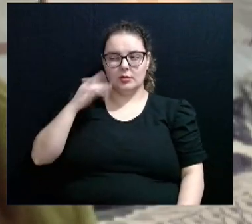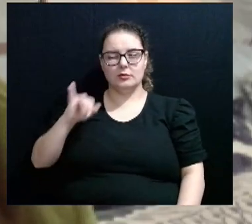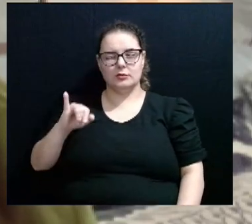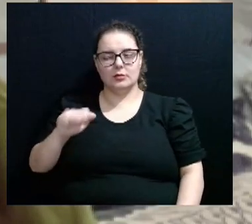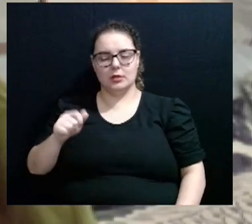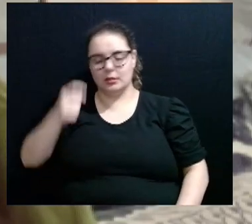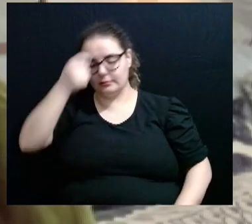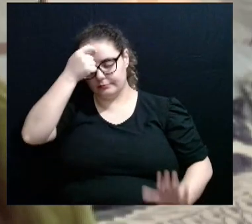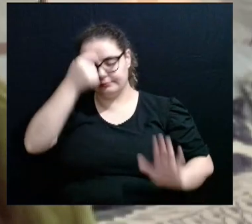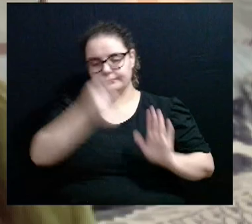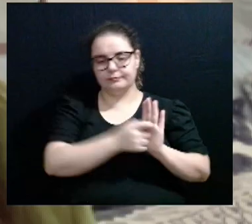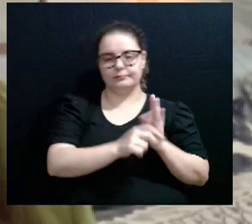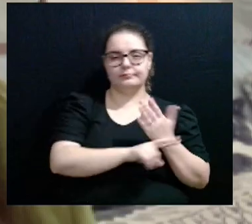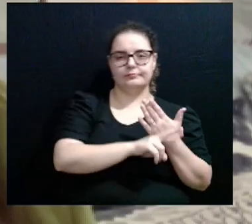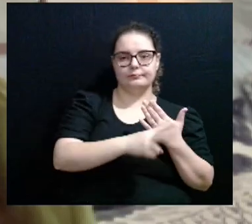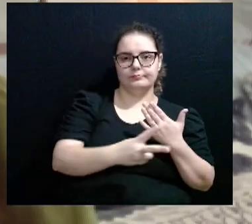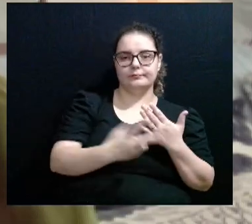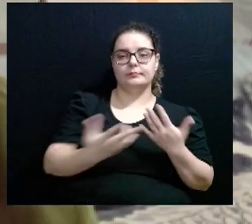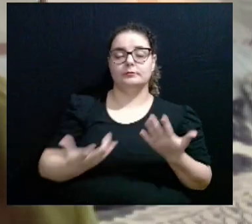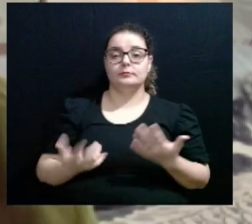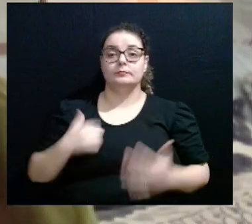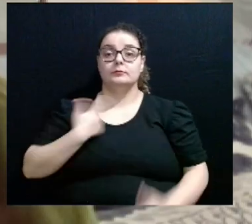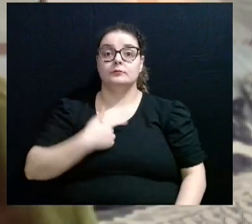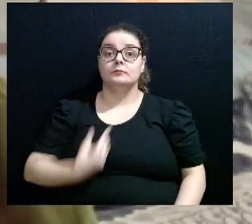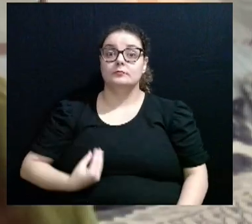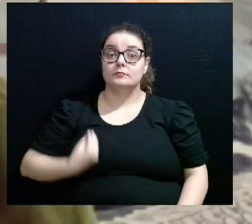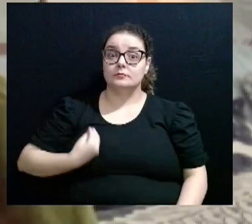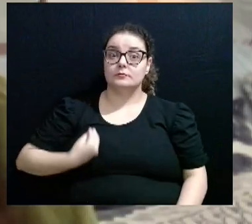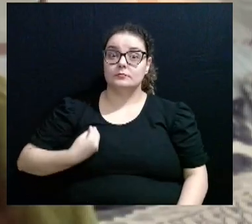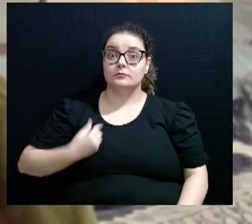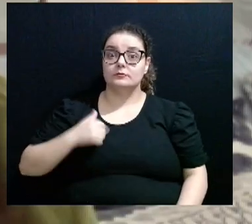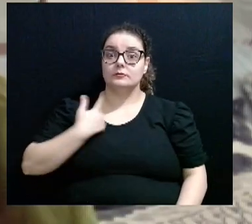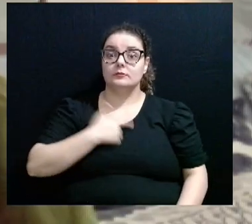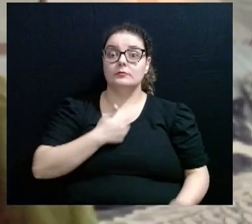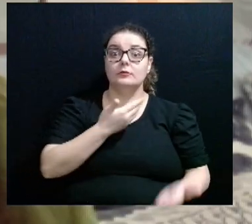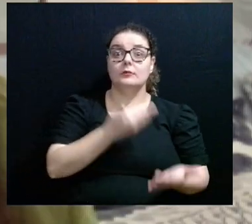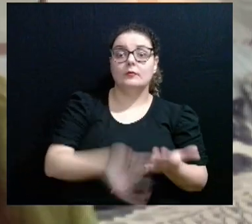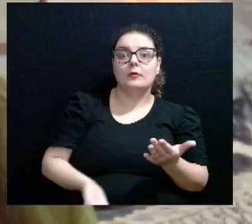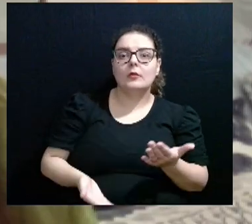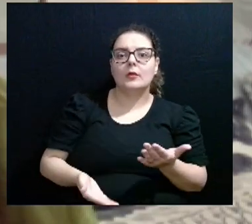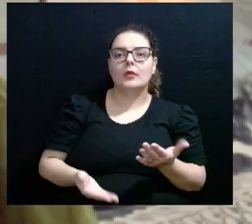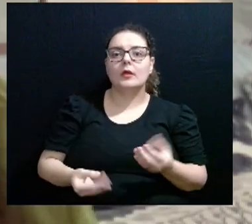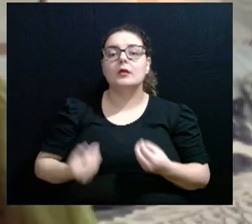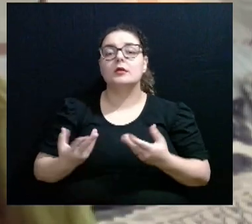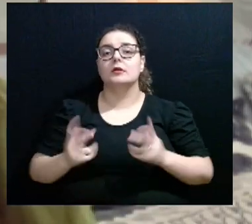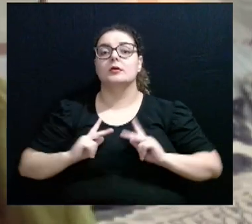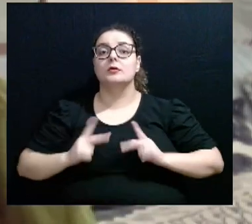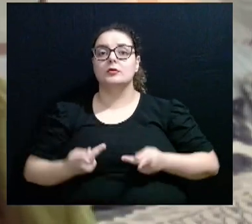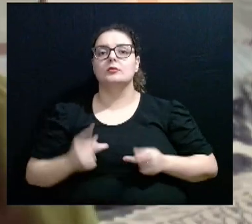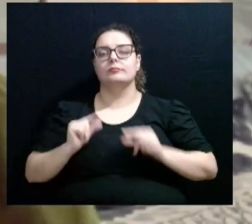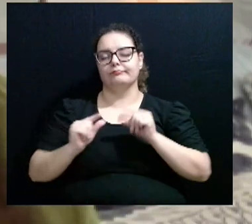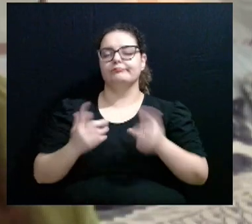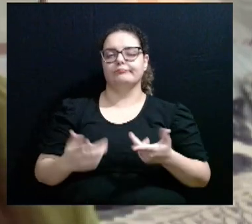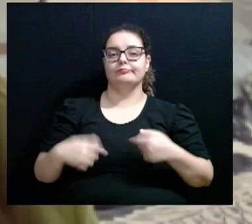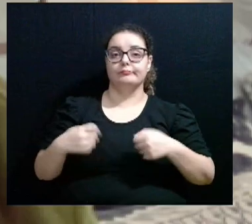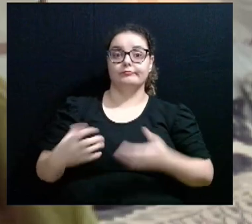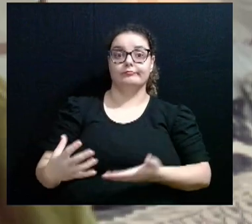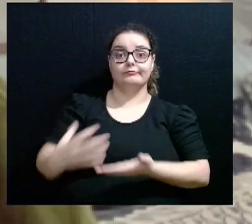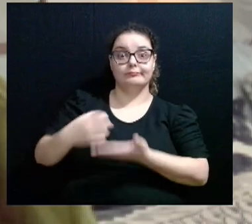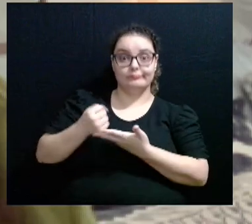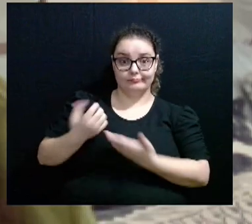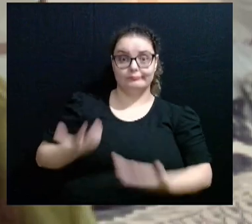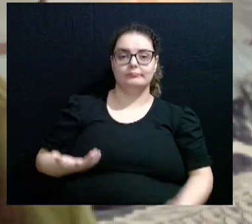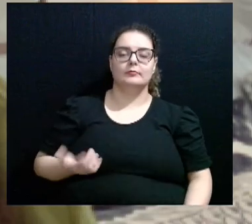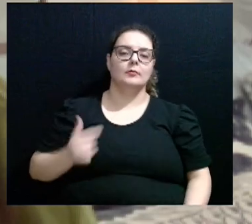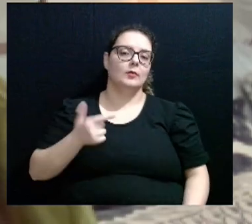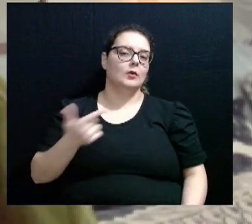impactando a inteligência artificial, a nossa vida, a gente perdendo, dando um pouco da humanidade para ela que a gente deveria resgatar, né? Não dá para o